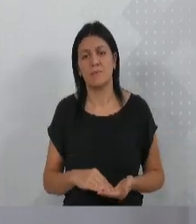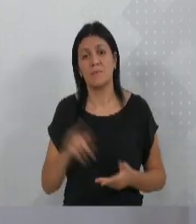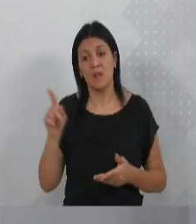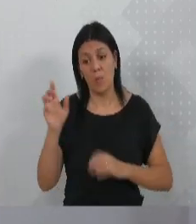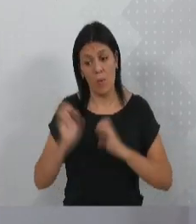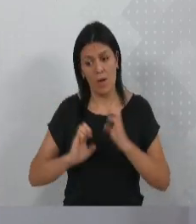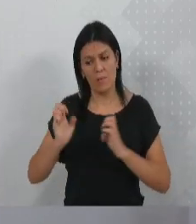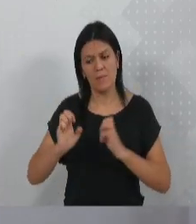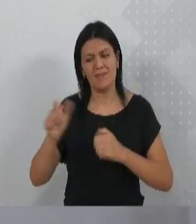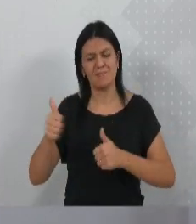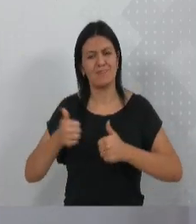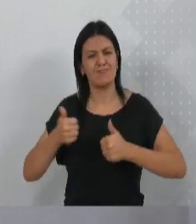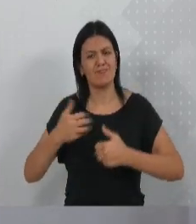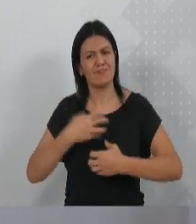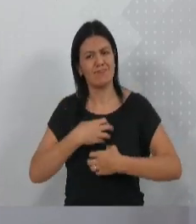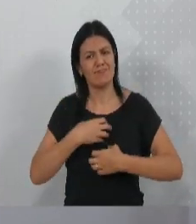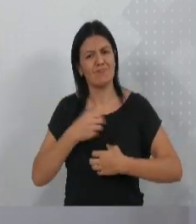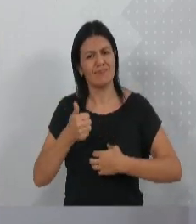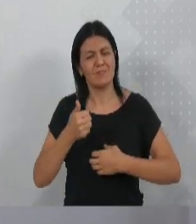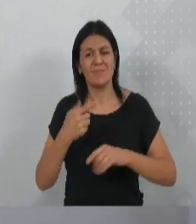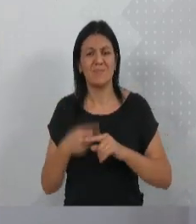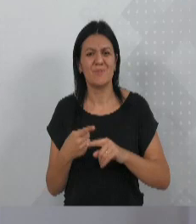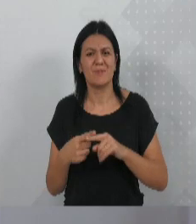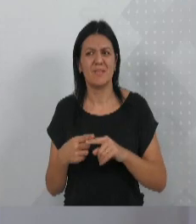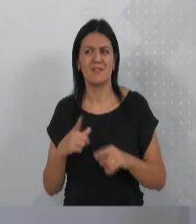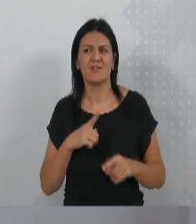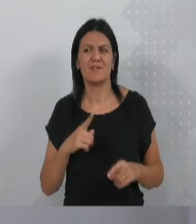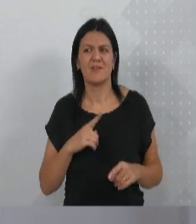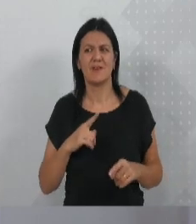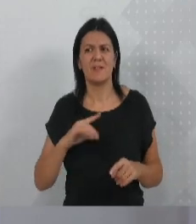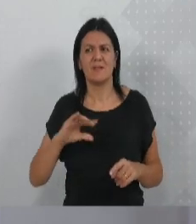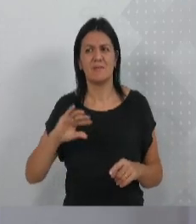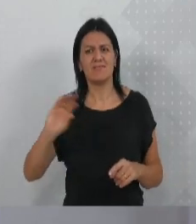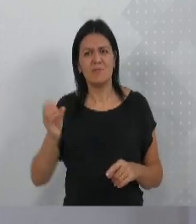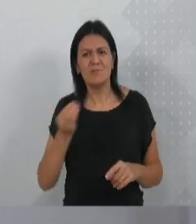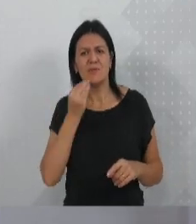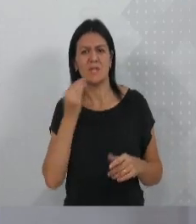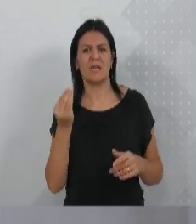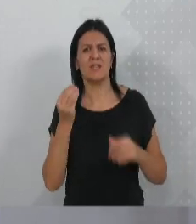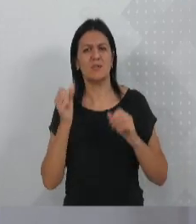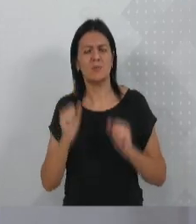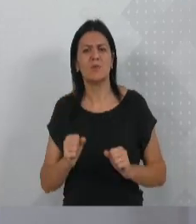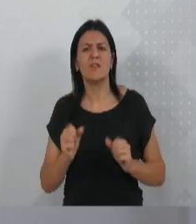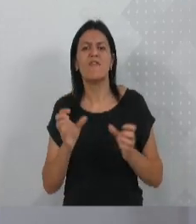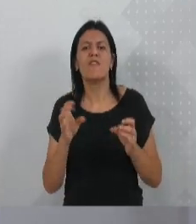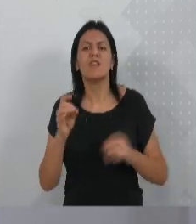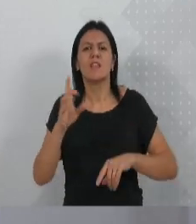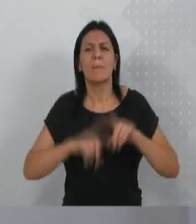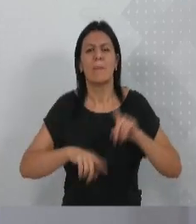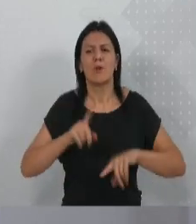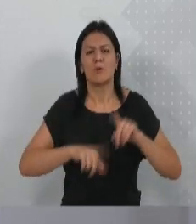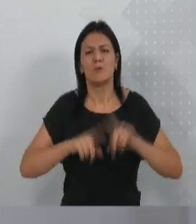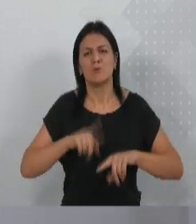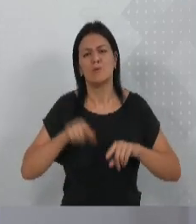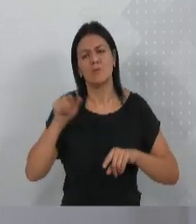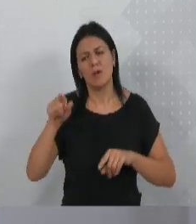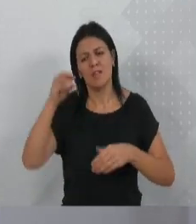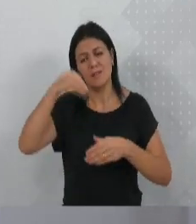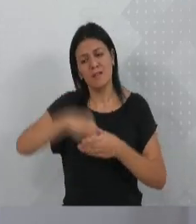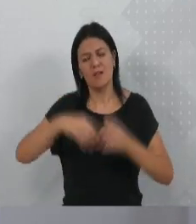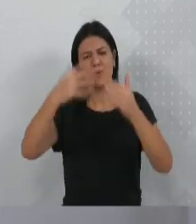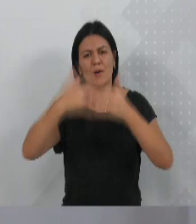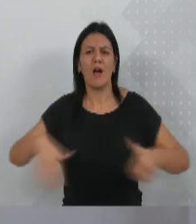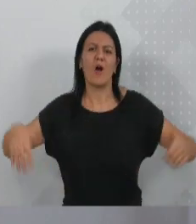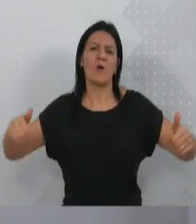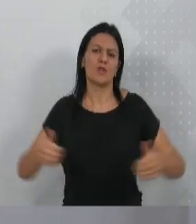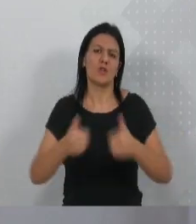satisfeito porque essa tiveram alguma eh produziram os seus produtos para est juntamente ali na aobre Ou seja